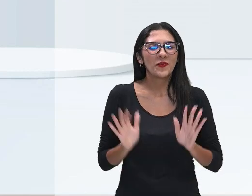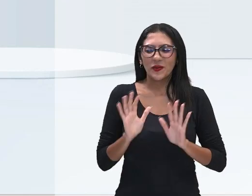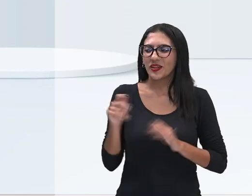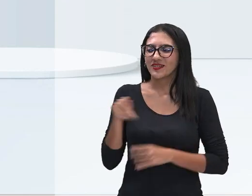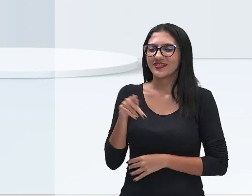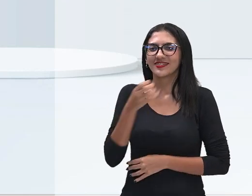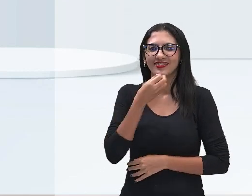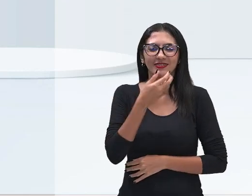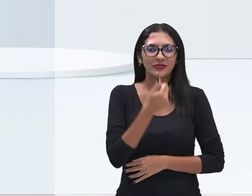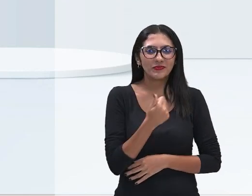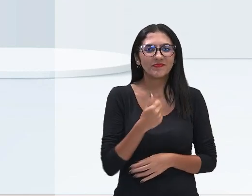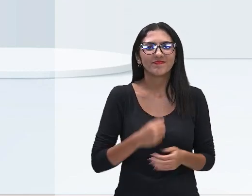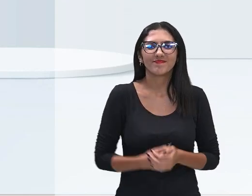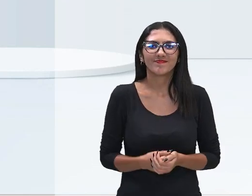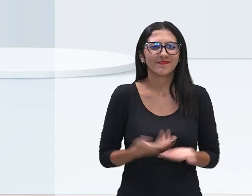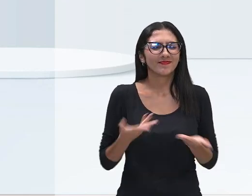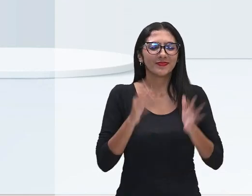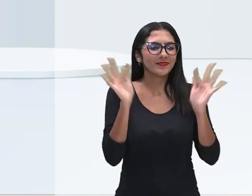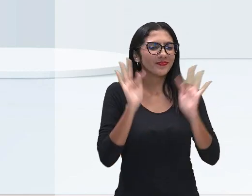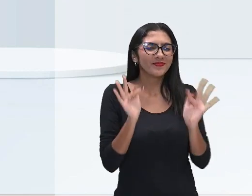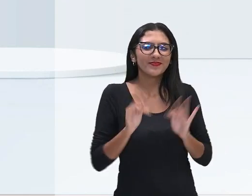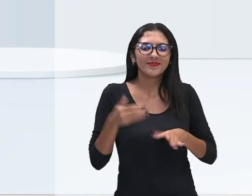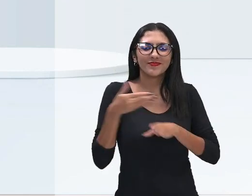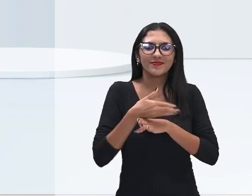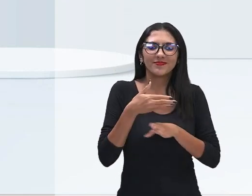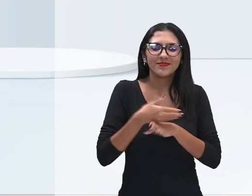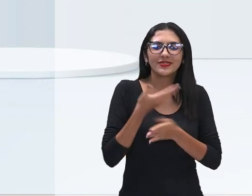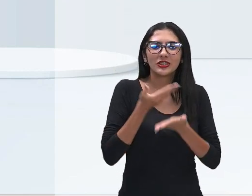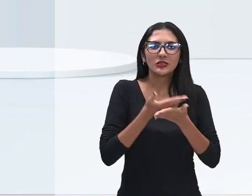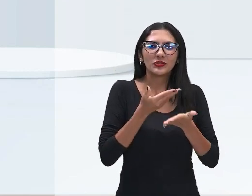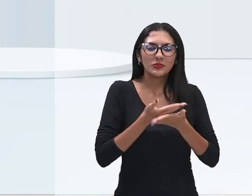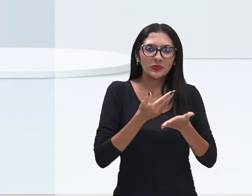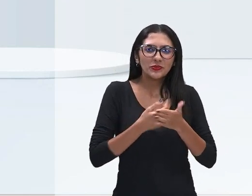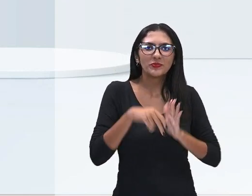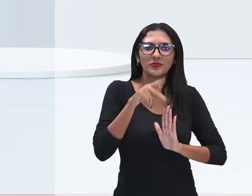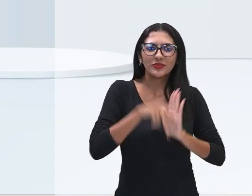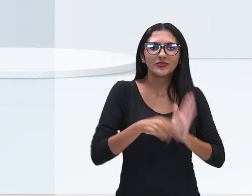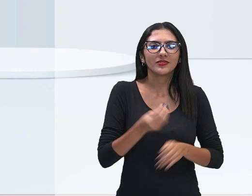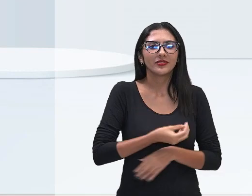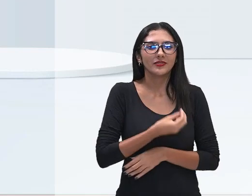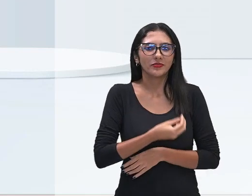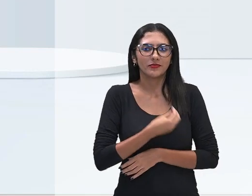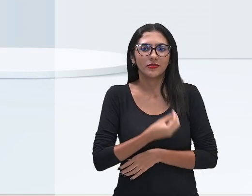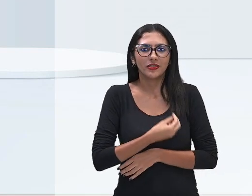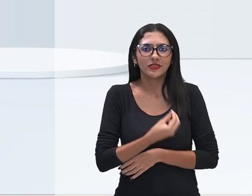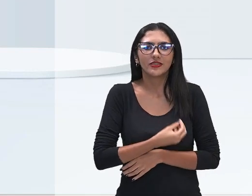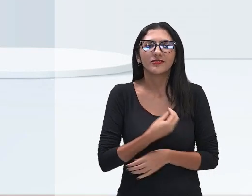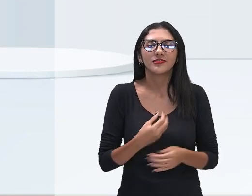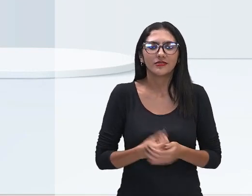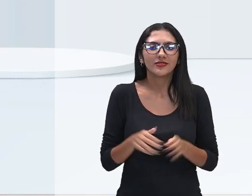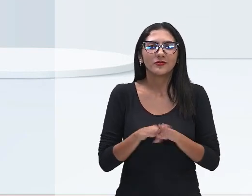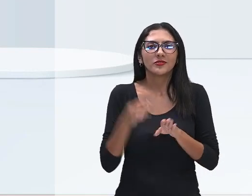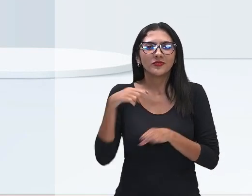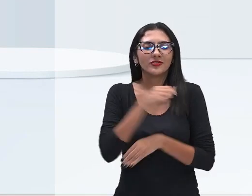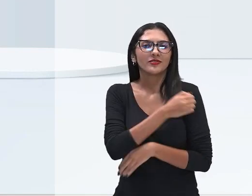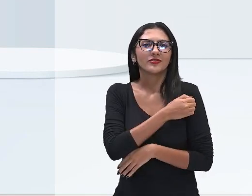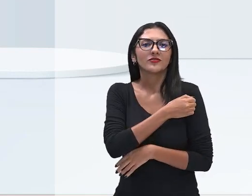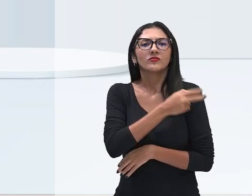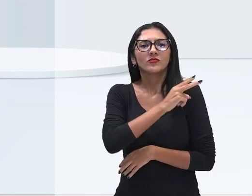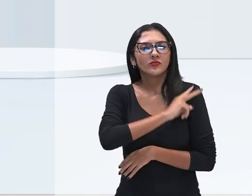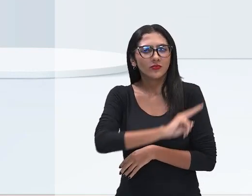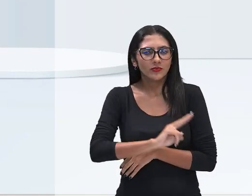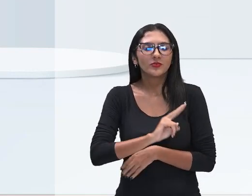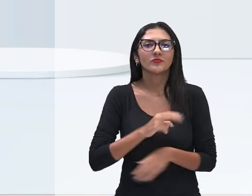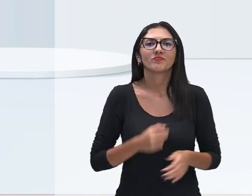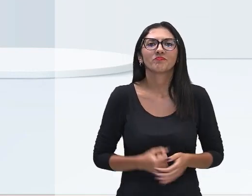bem? Estou muito feliz em poder participar das aulas do Projeto de Vida junto com meus colegas da segunda série do ensino médio. E